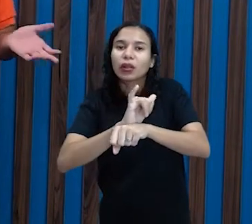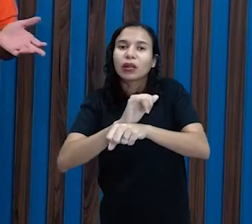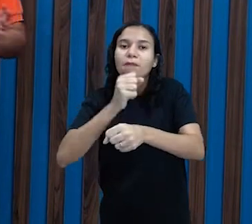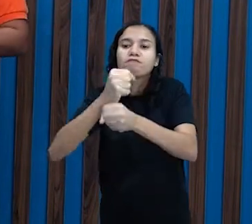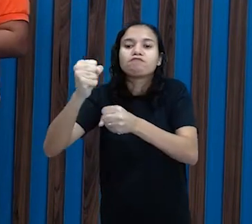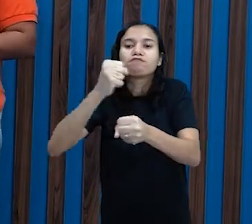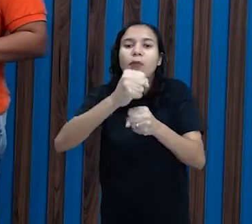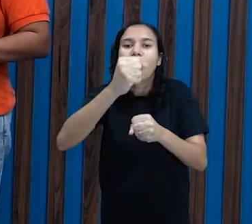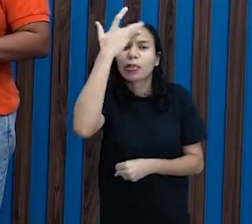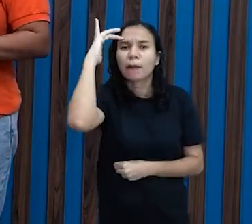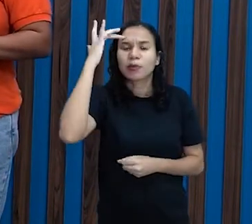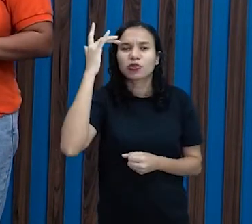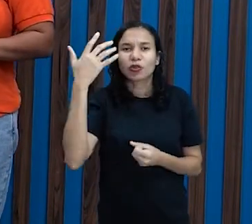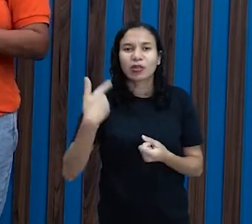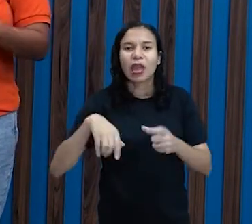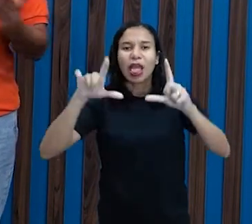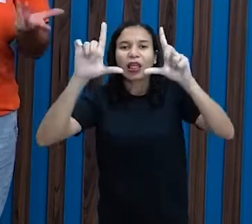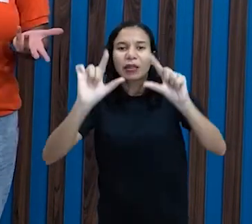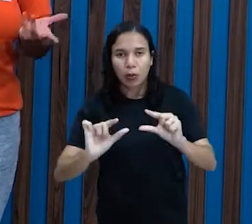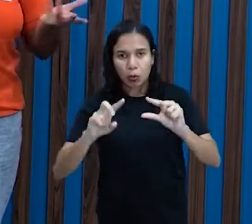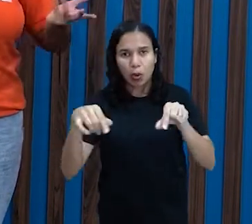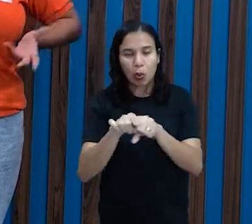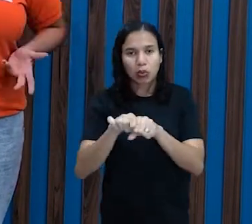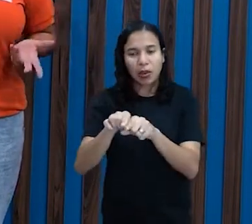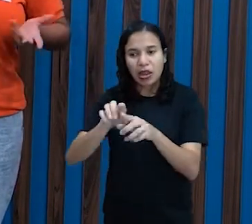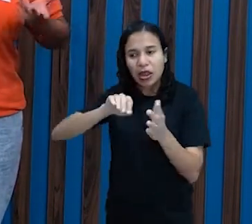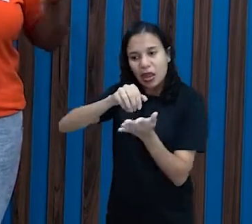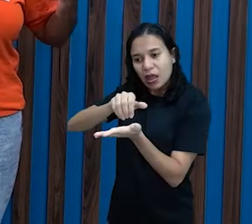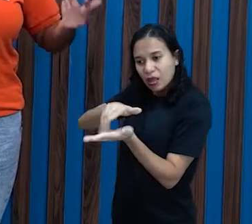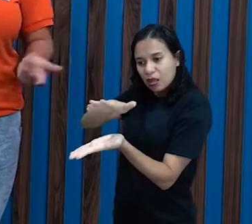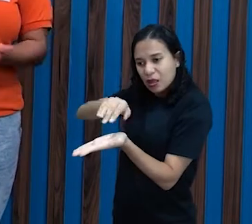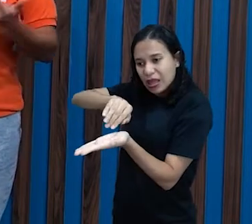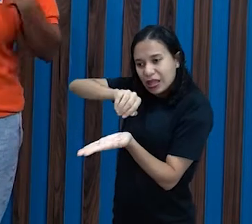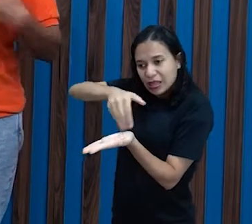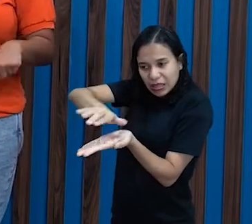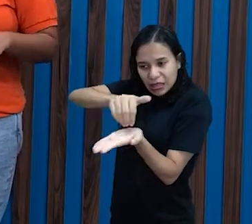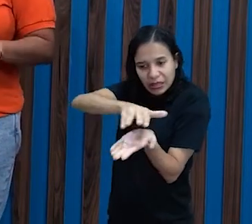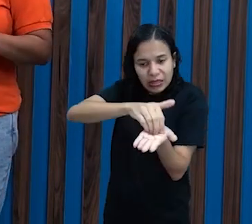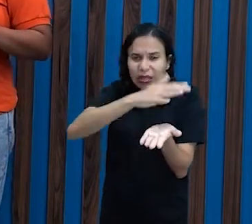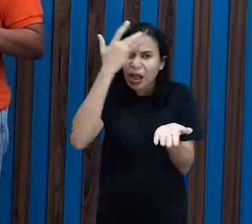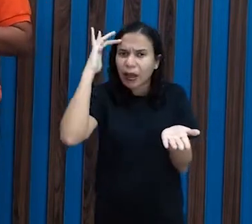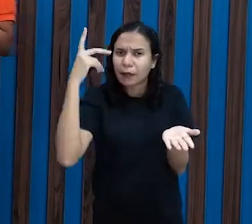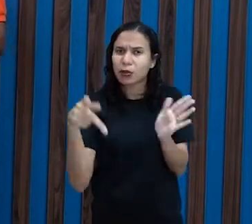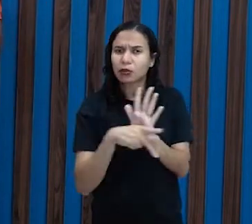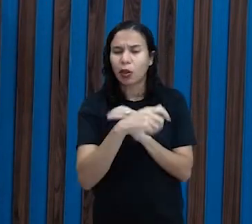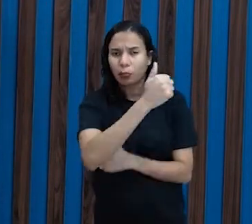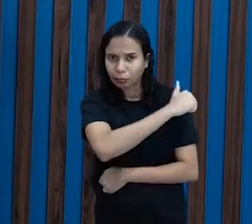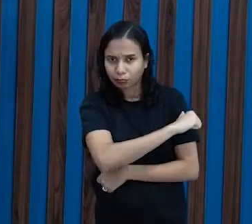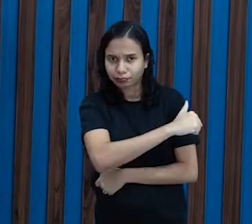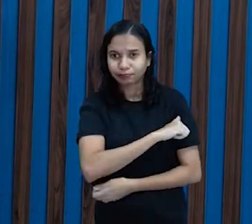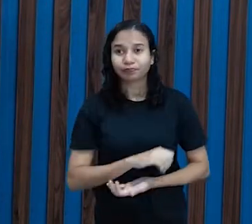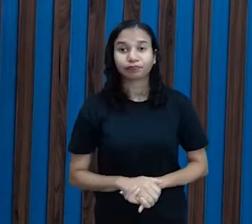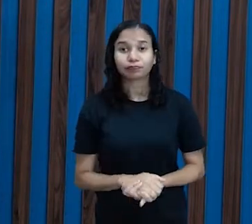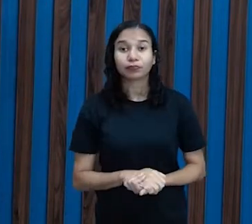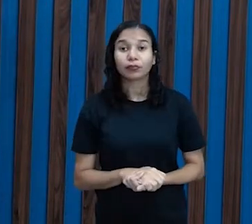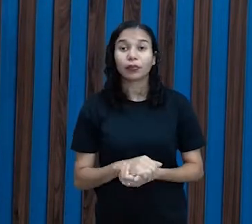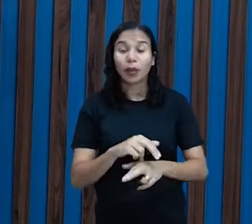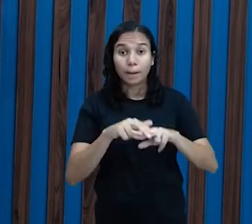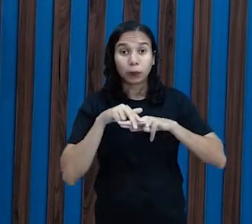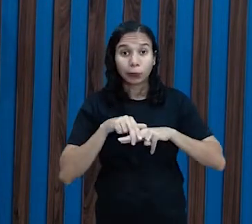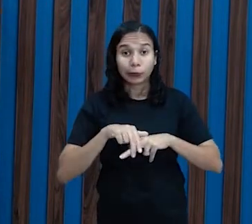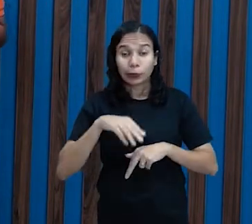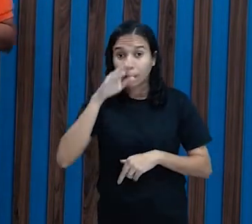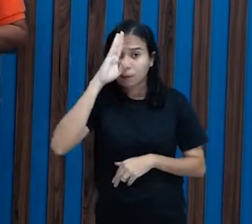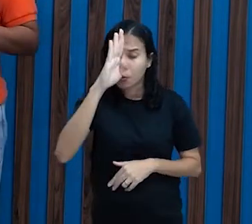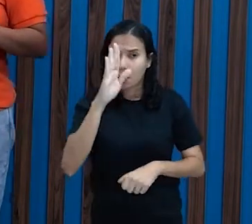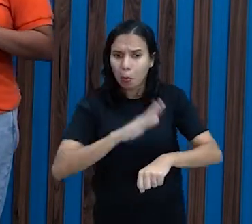eliminação, de expulsão dessas pessoas desses locais. E aí, o estopim